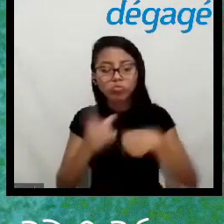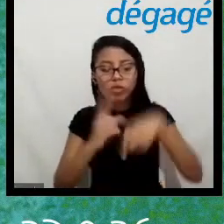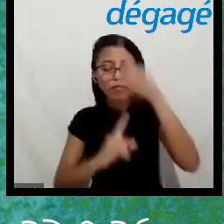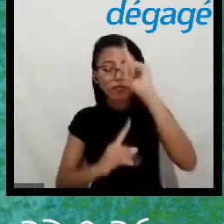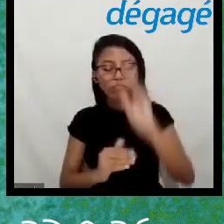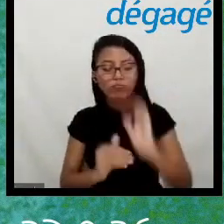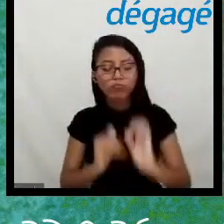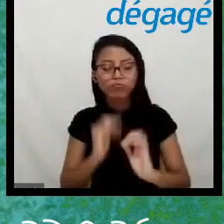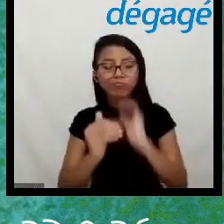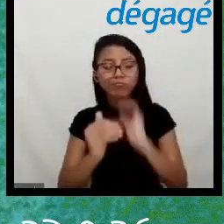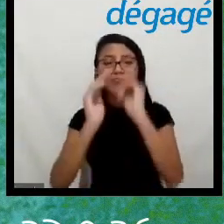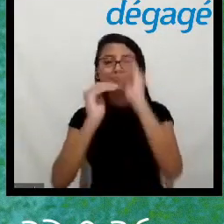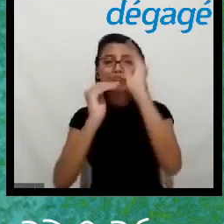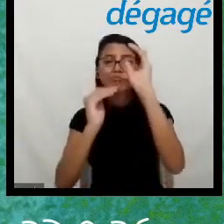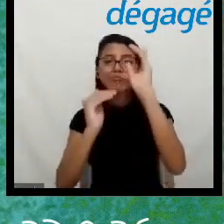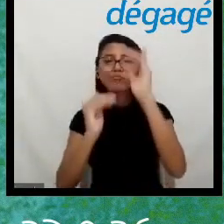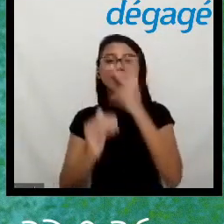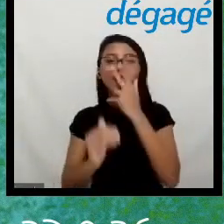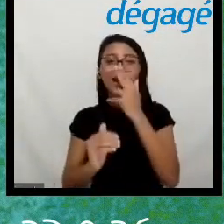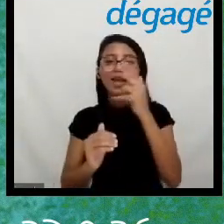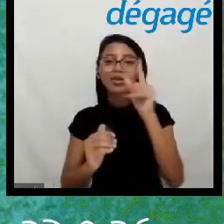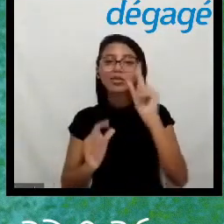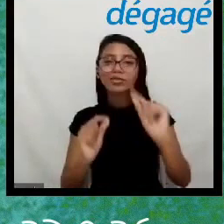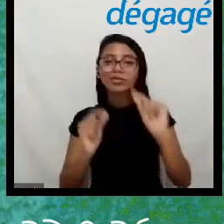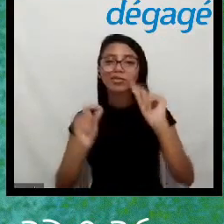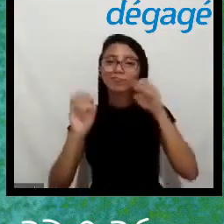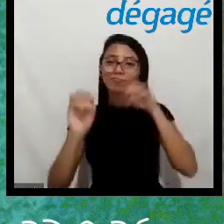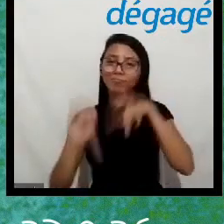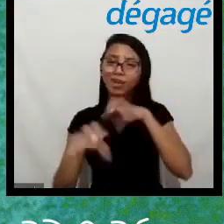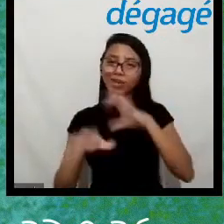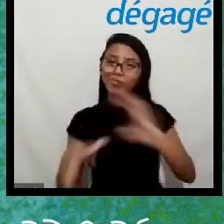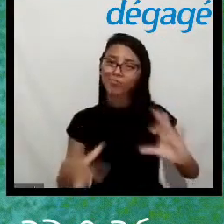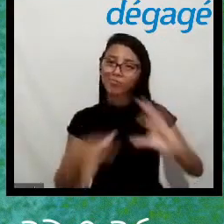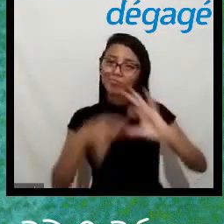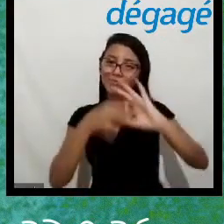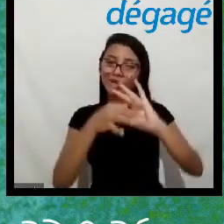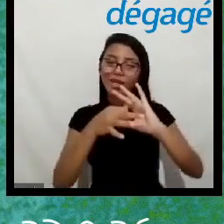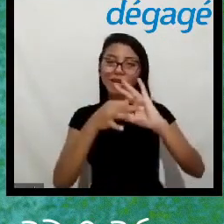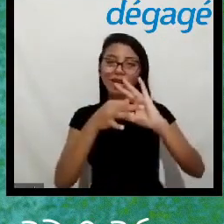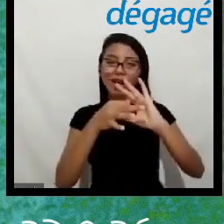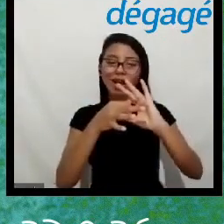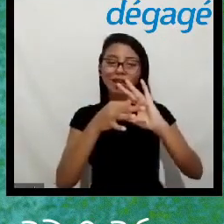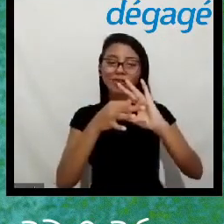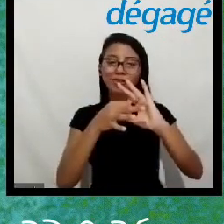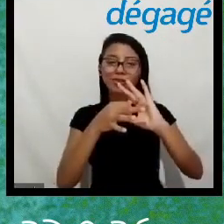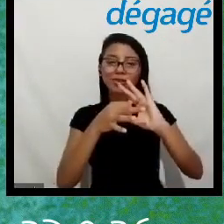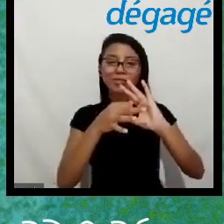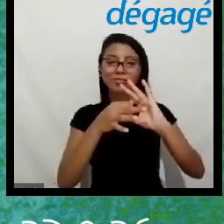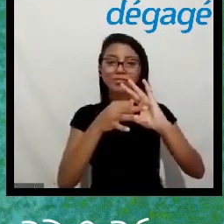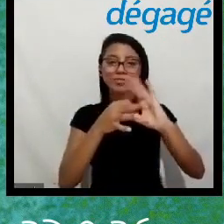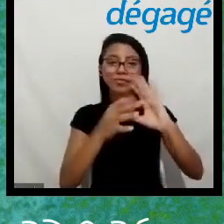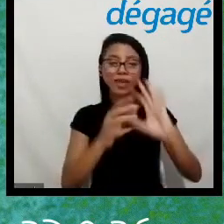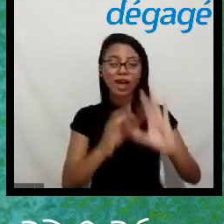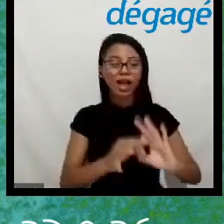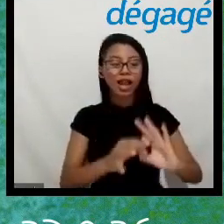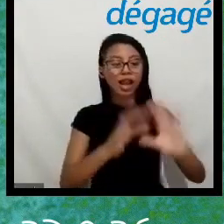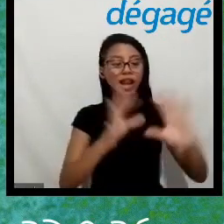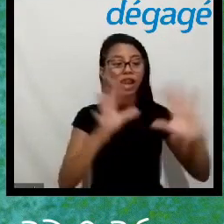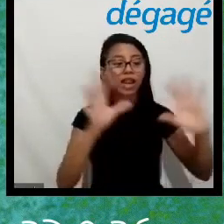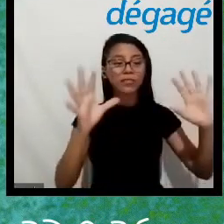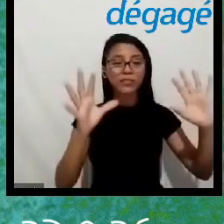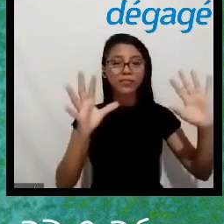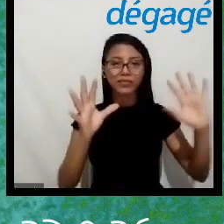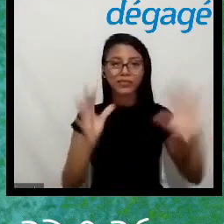educação como prática de liberdade. Então, começo com esse texto aqui, da Bell Hooks. E a gente